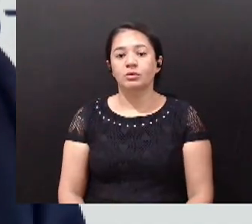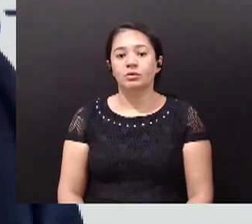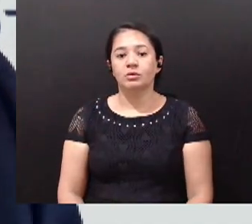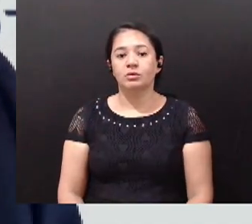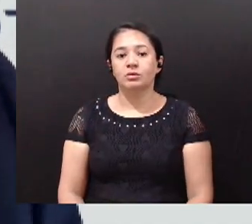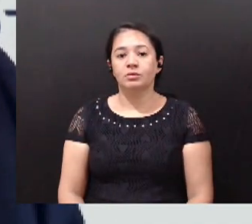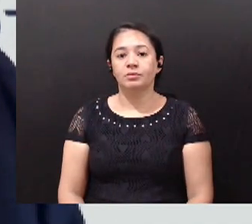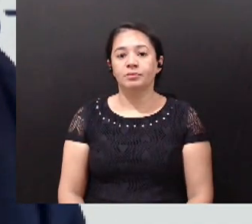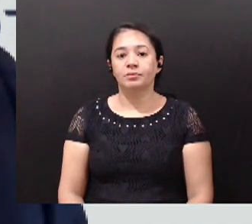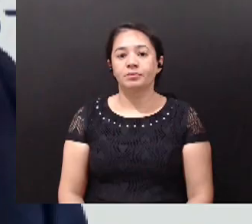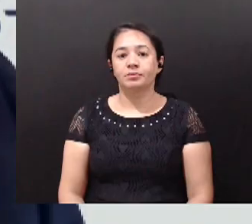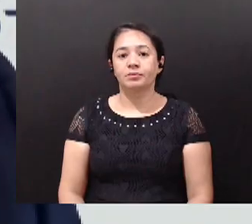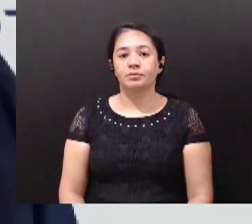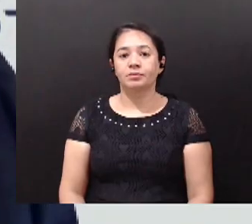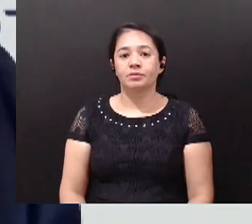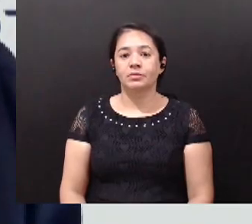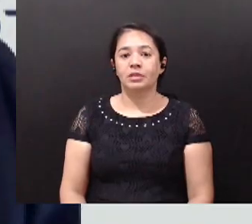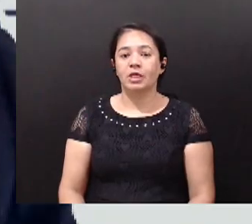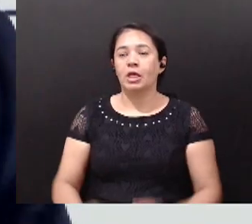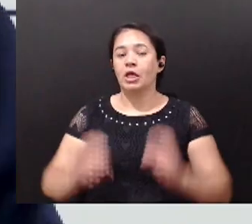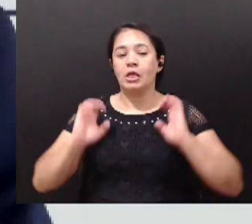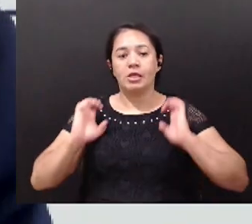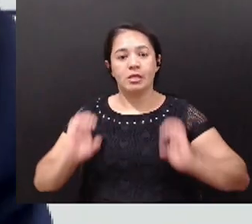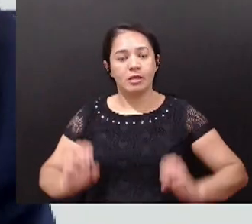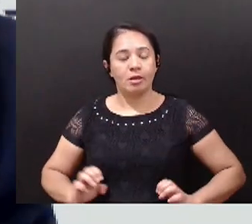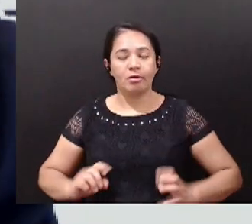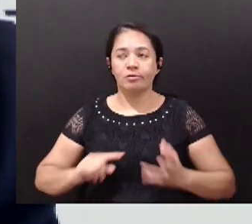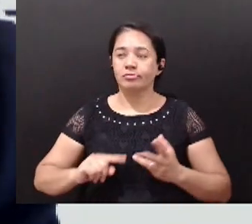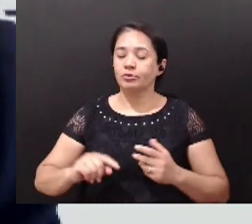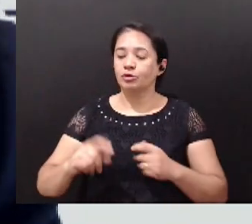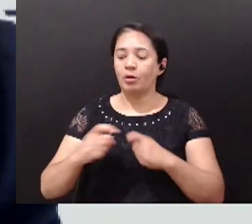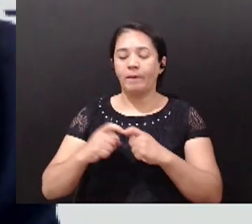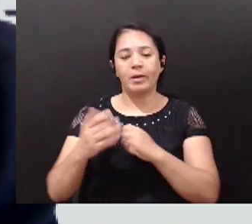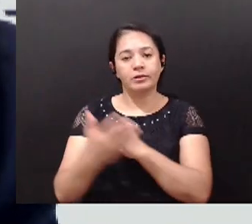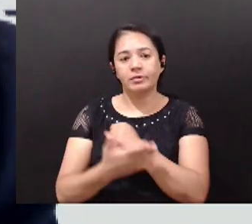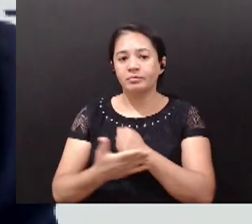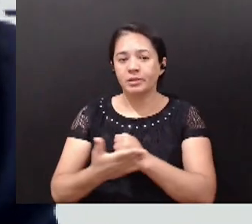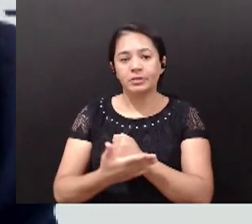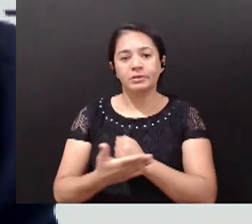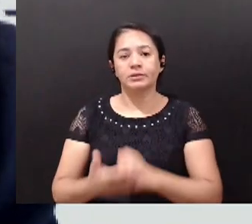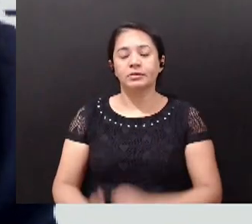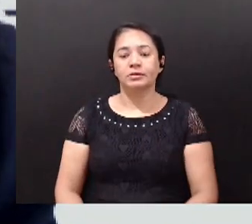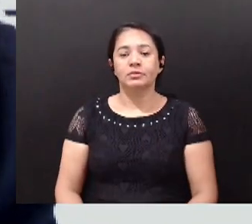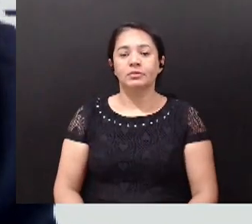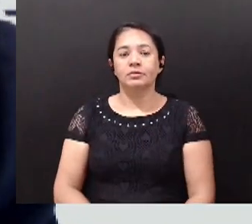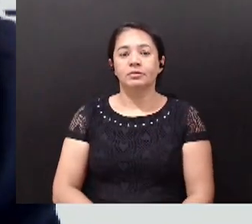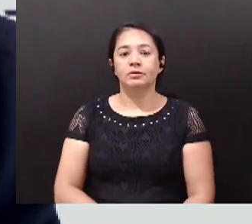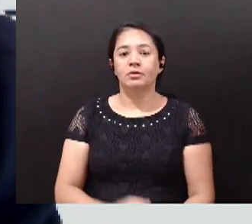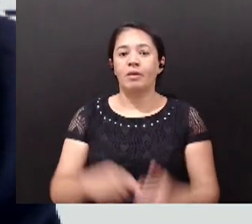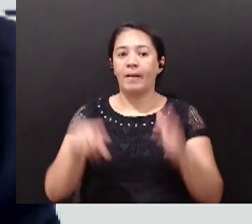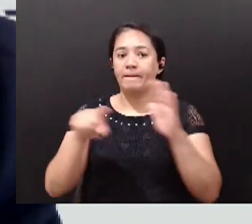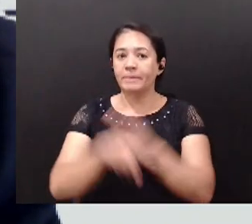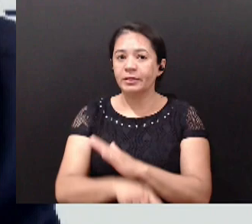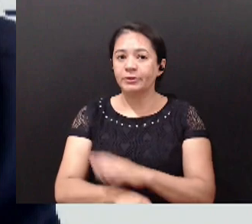em bioética, né? Então, assim, essa é uma pergunta muito